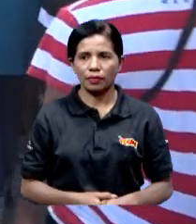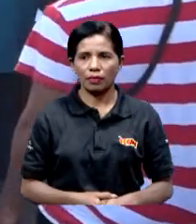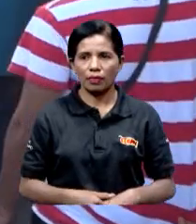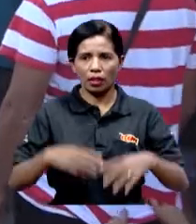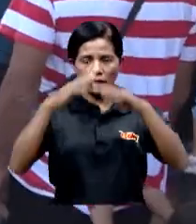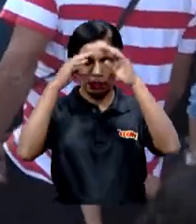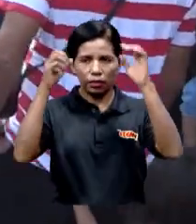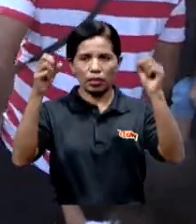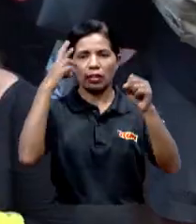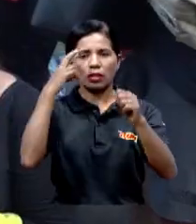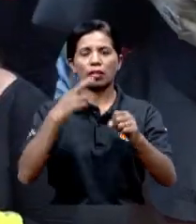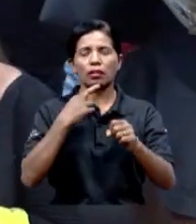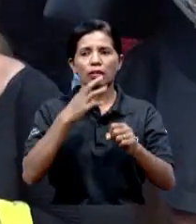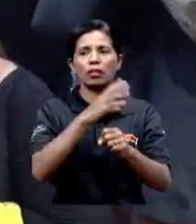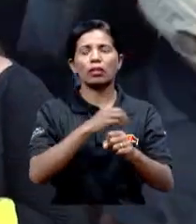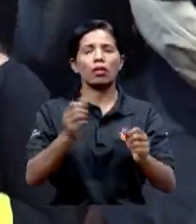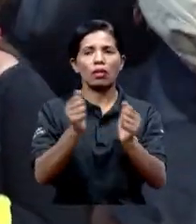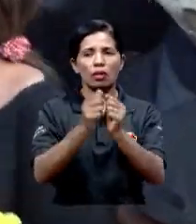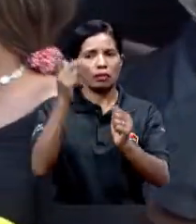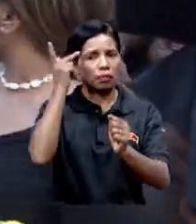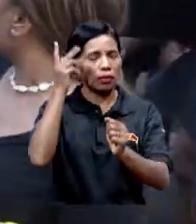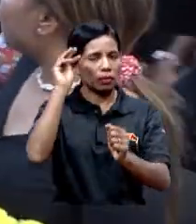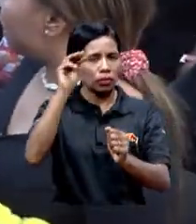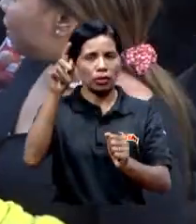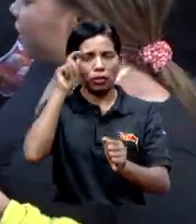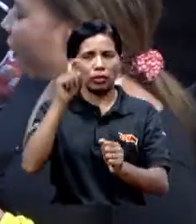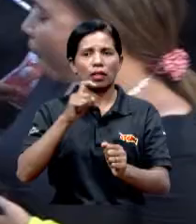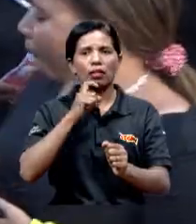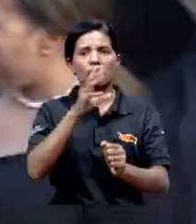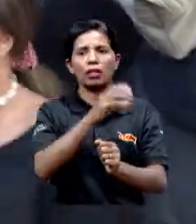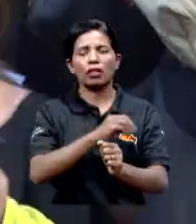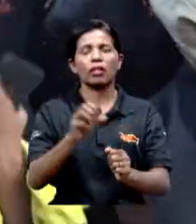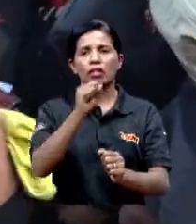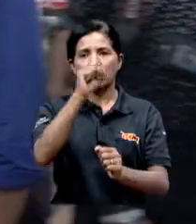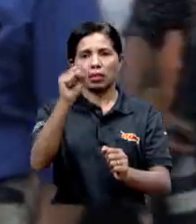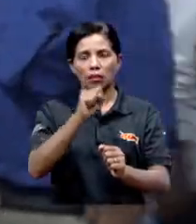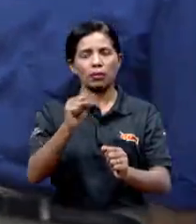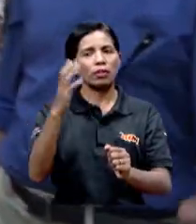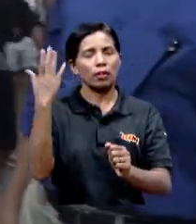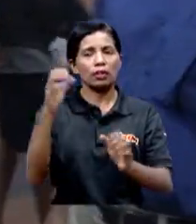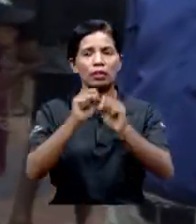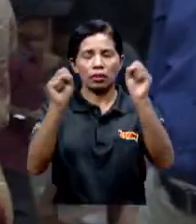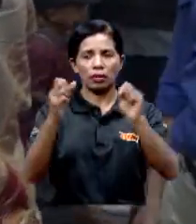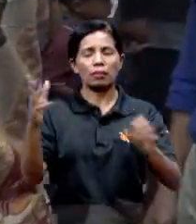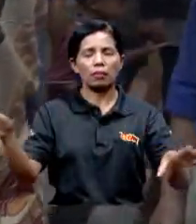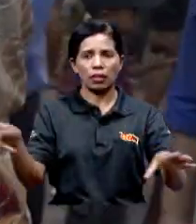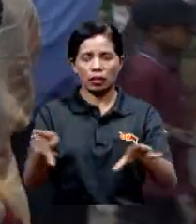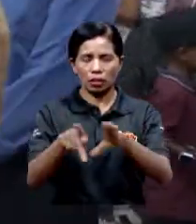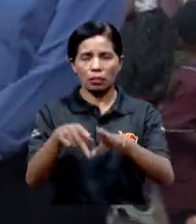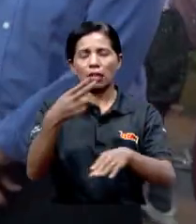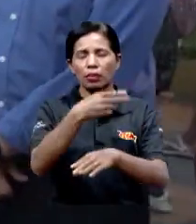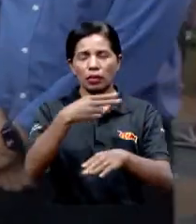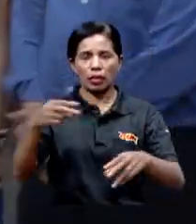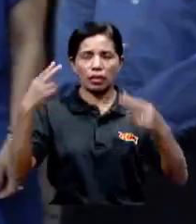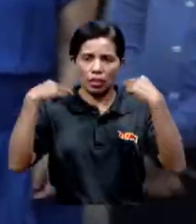Presidente da República José Ramos Horta, o primeiro-ministro Kairala Sanana Gusmão e Hassan Barune participa Indonesian Cultural Performance